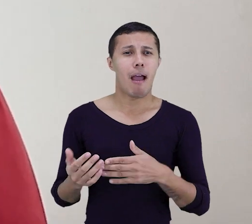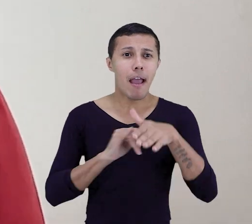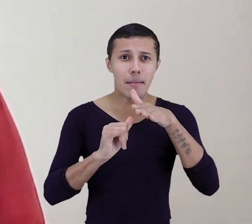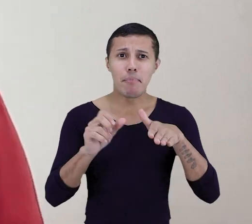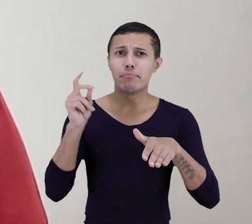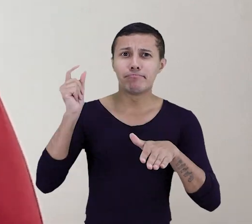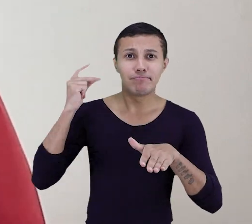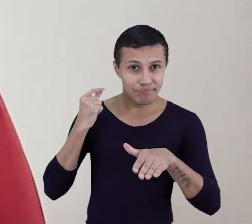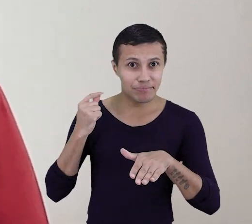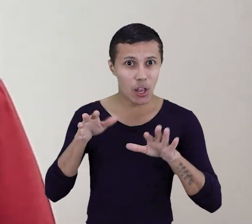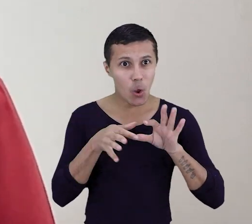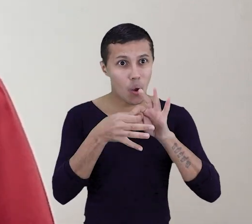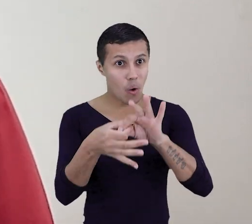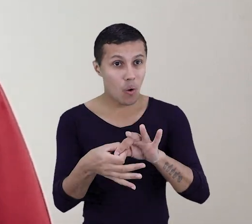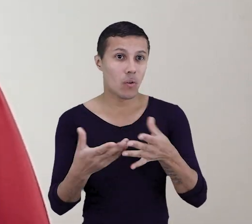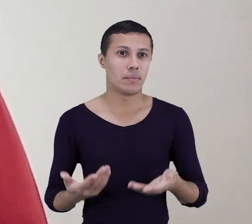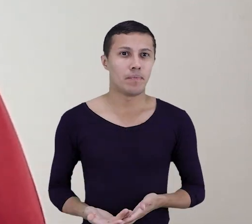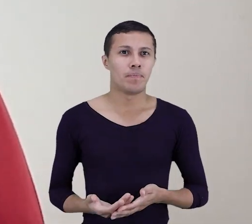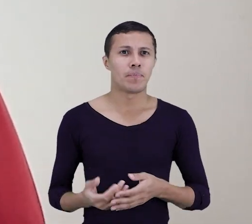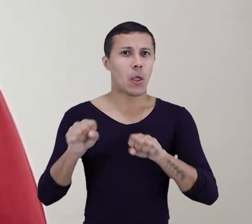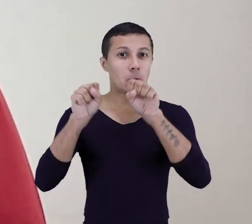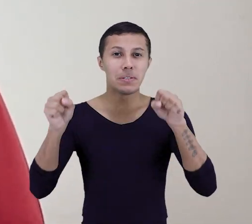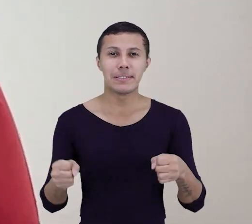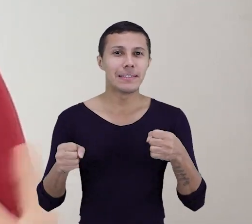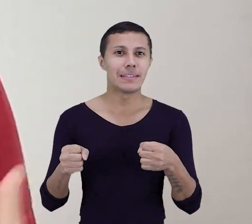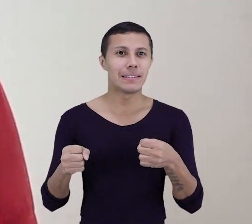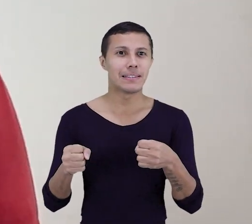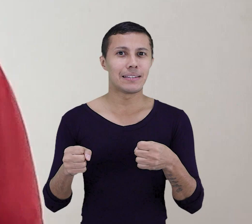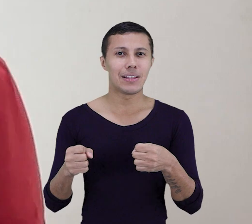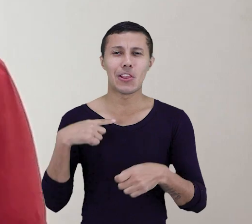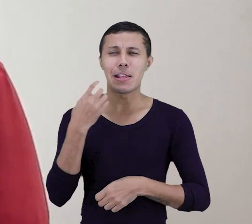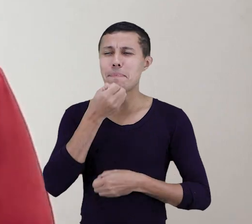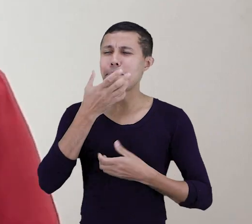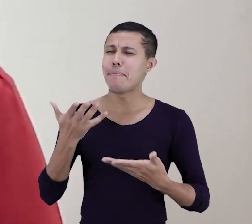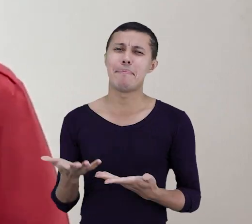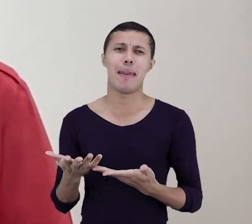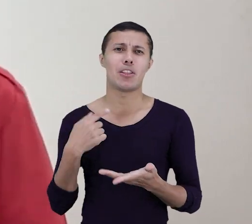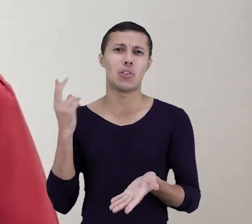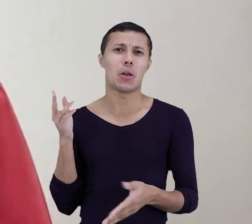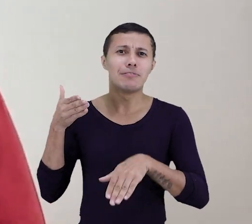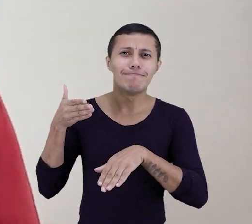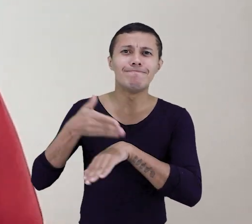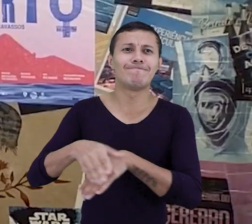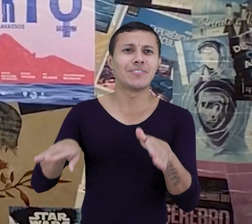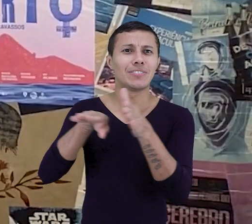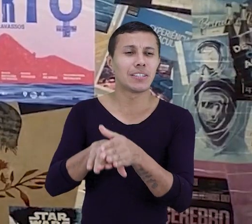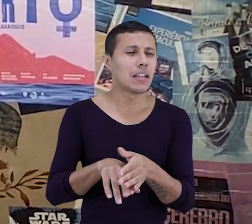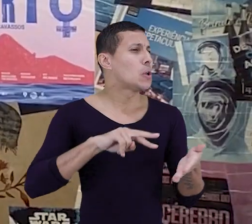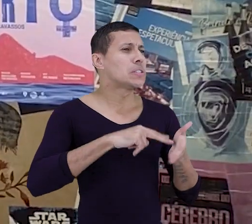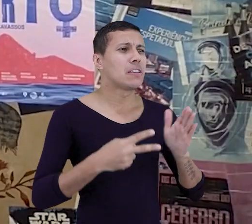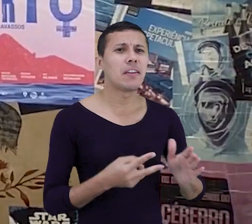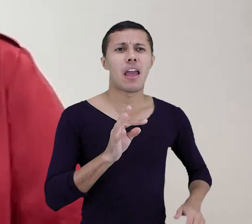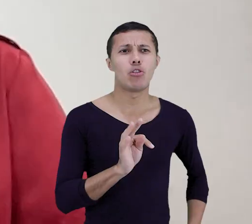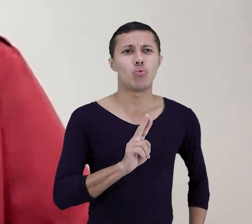antigas. Então, é um ecossistema muito que a gente se sente muito à vontade quando a gente chega, né? Fala assim, e o que